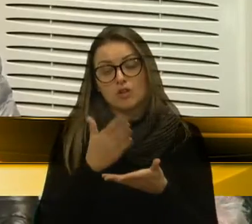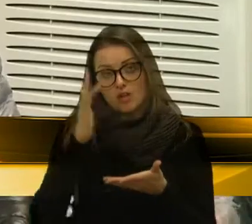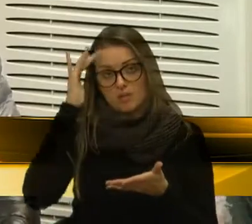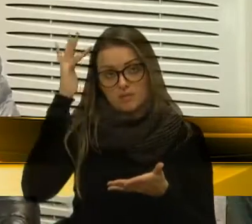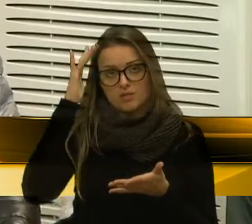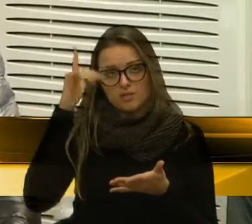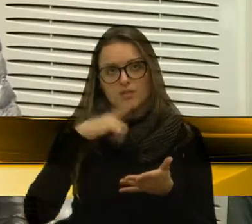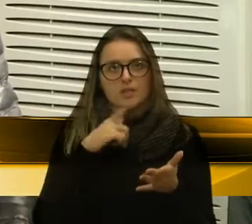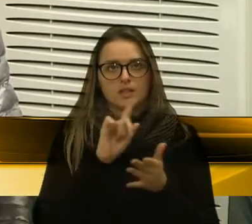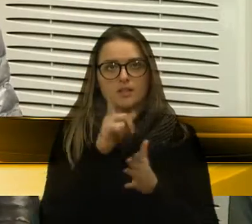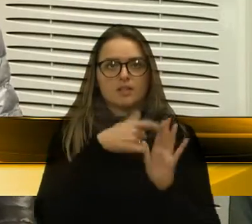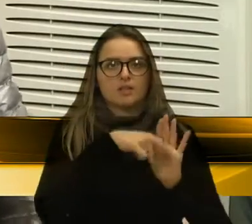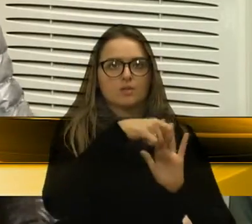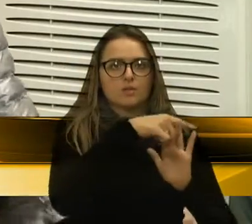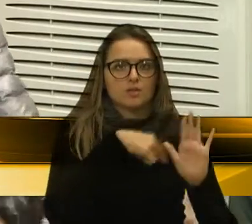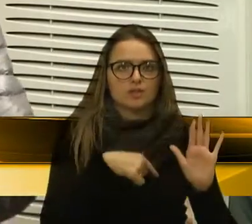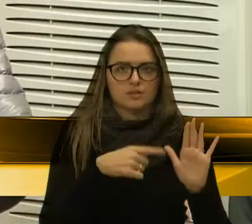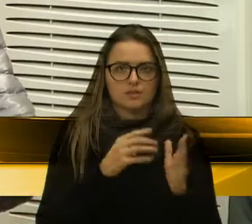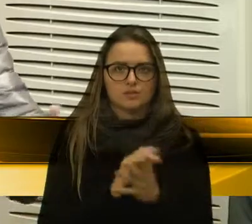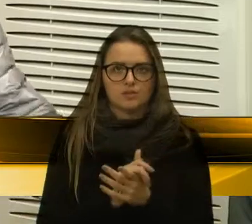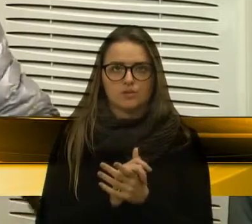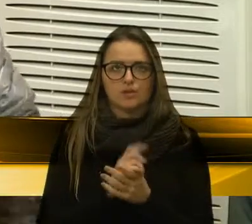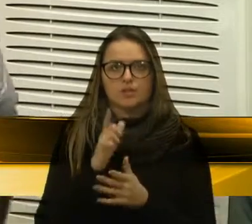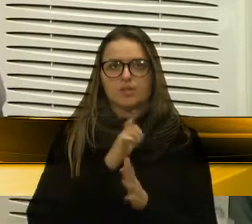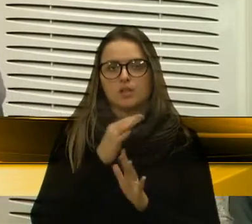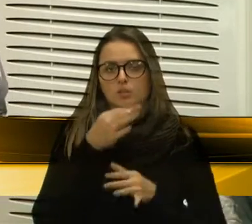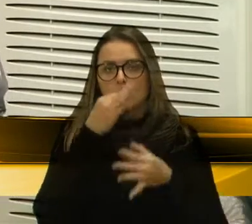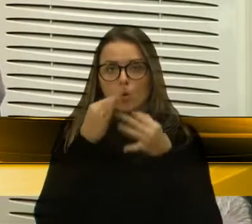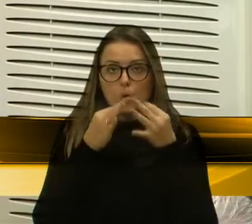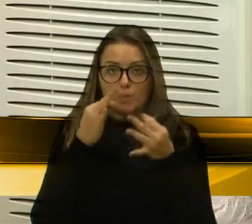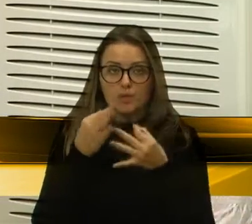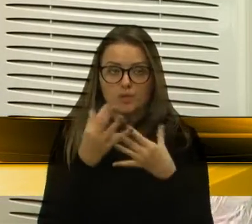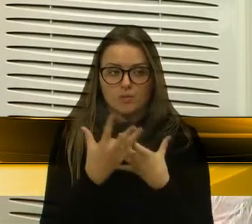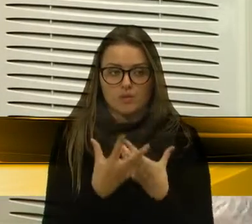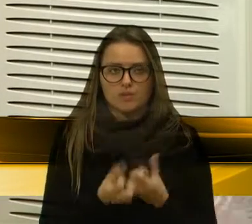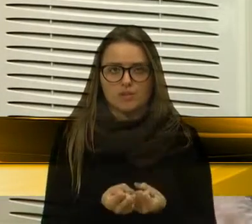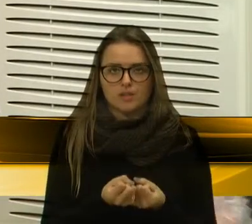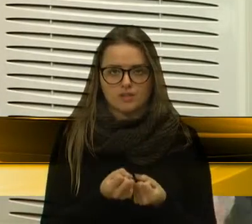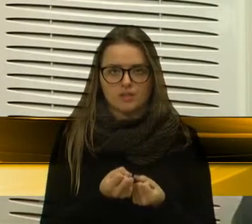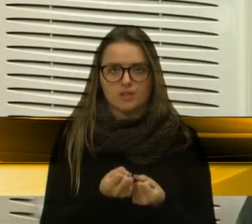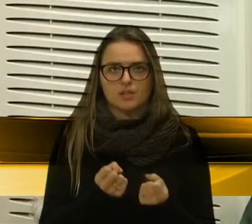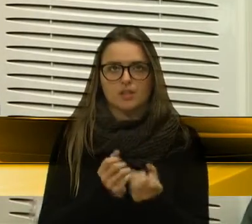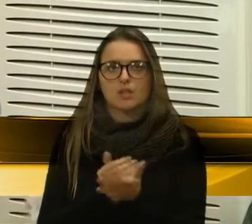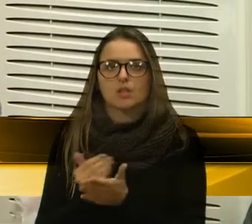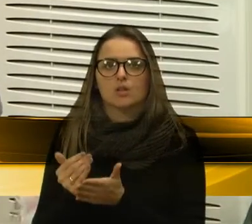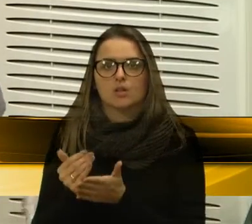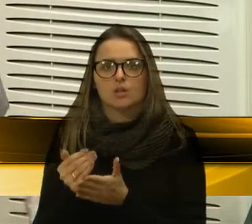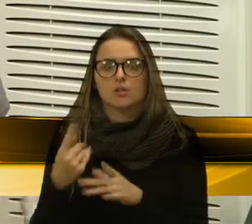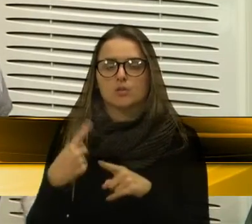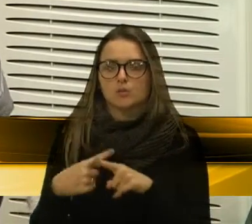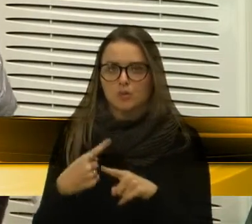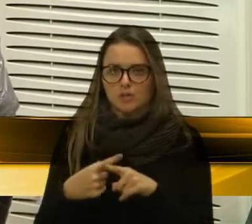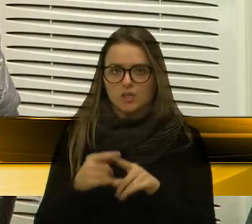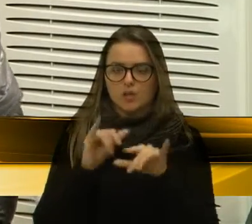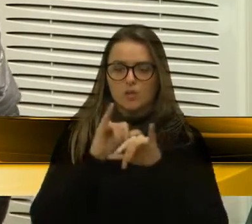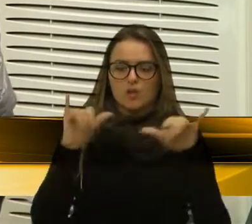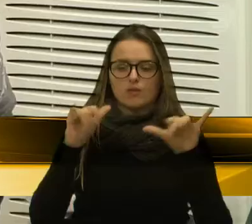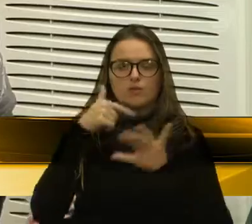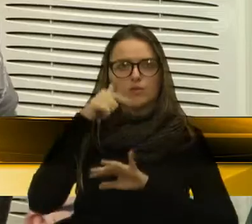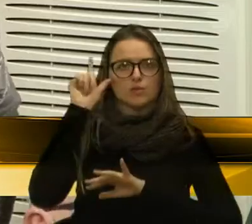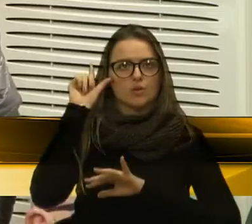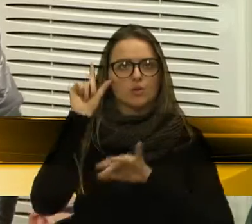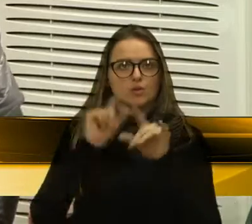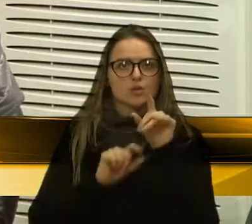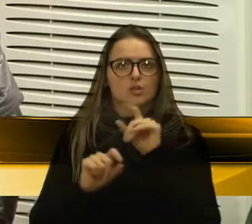que viria o veto o mesmo ele tendo recebido pareceres favoráveis desde o início até porque o anúncio de ontem com